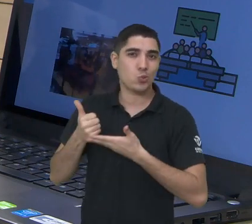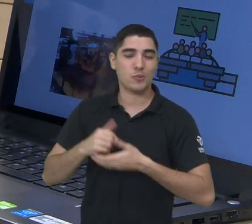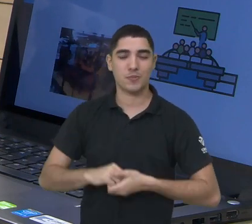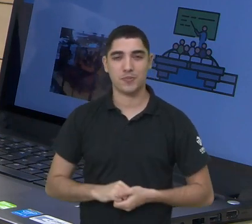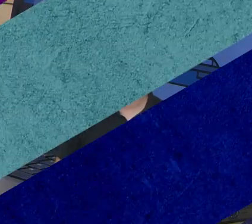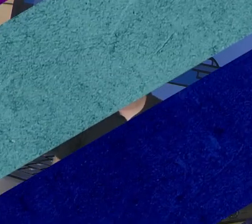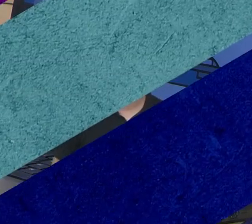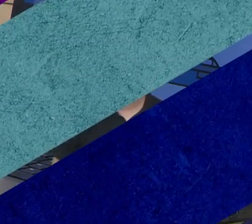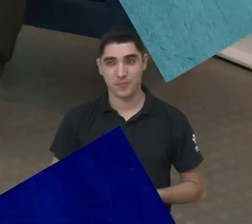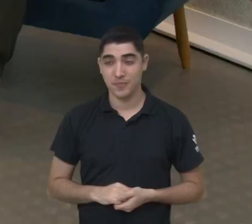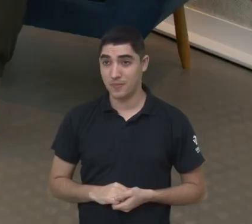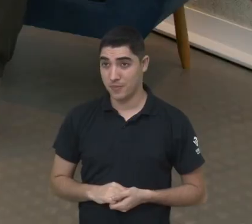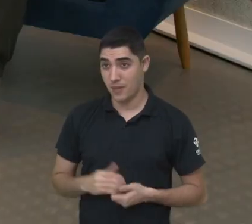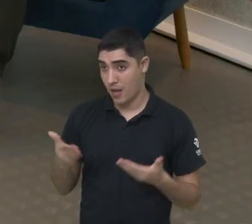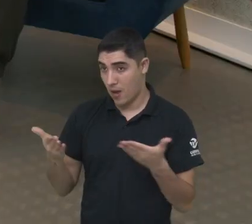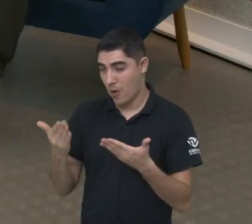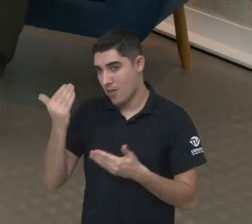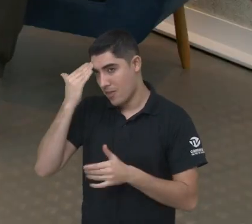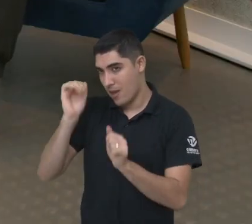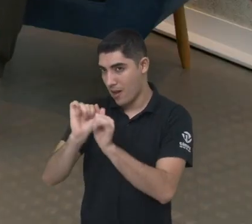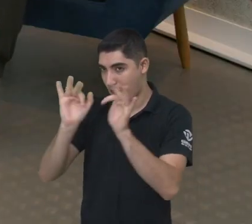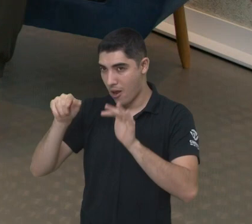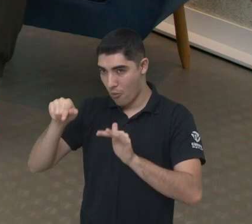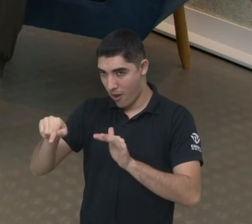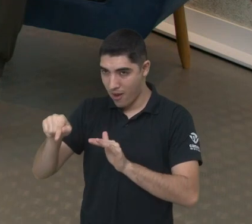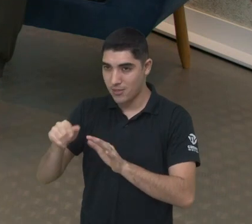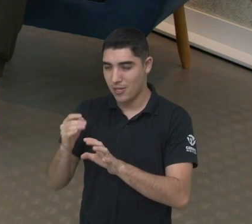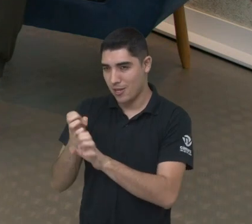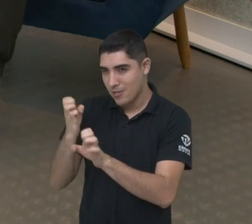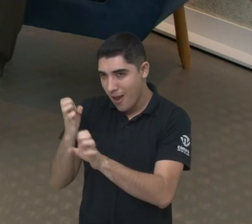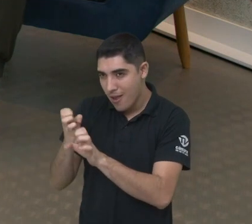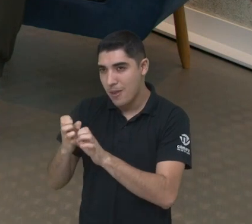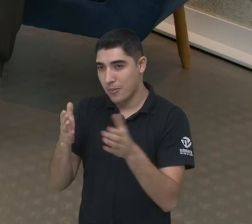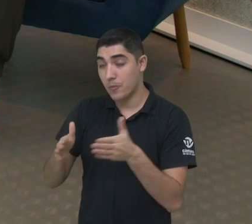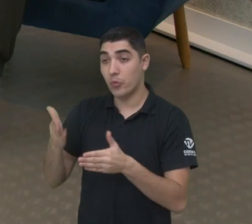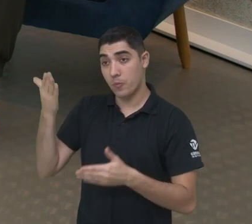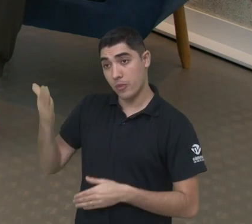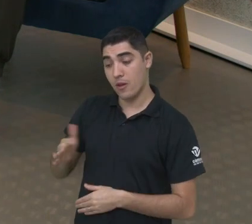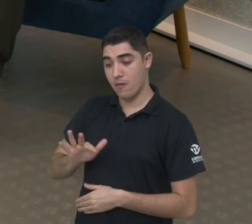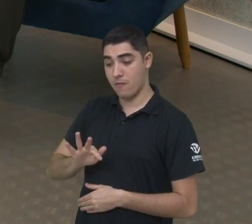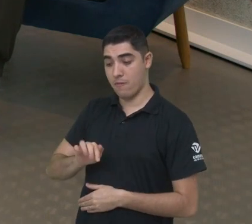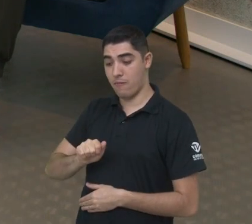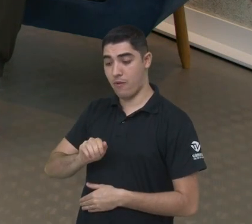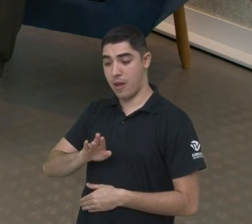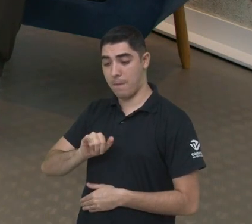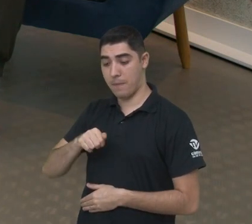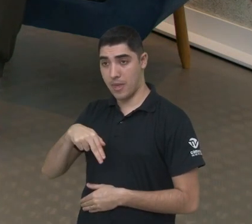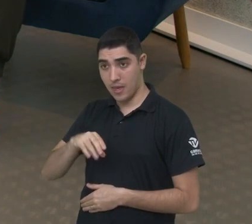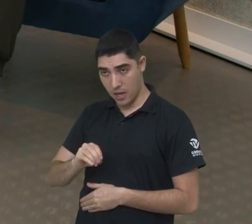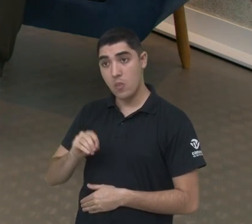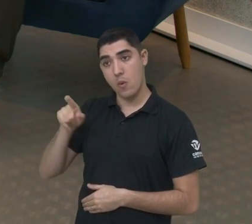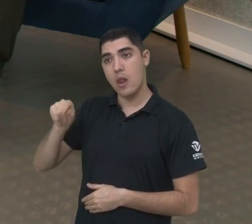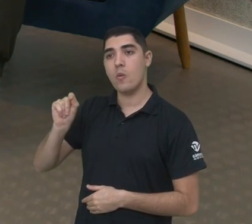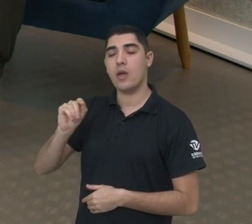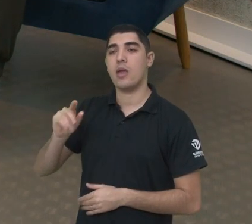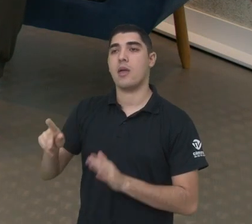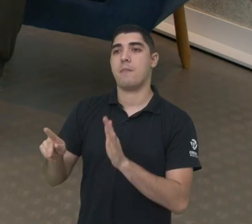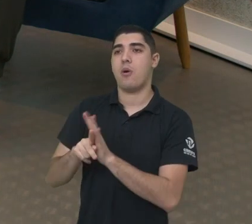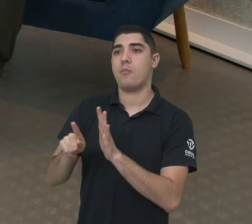durante a faculdade. E agora, para a gente entender mais sobre essa carreira, vamos conversar com o Fabiano Roxo, que é diretor